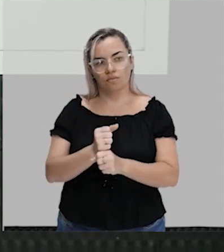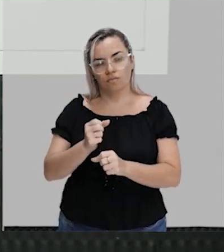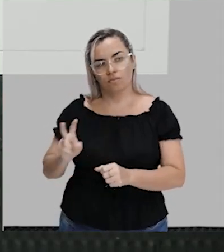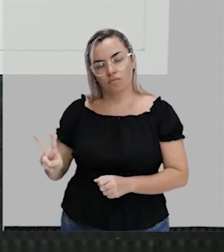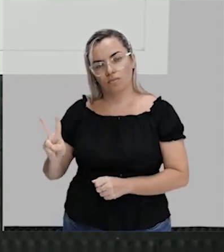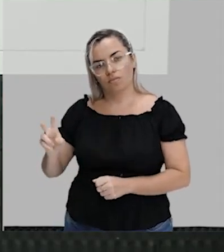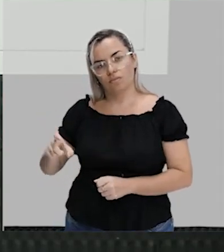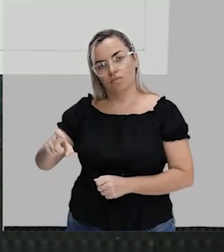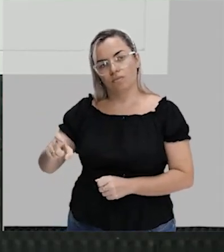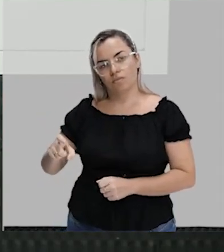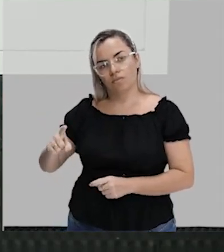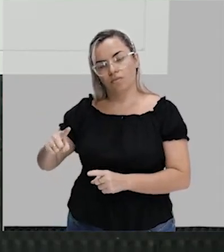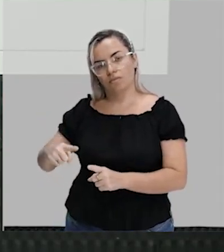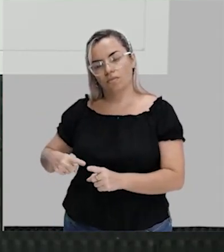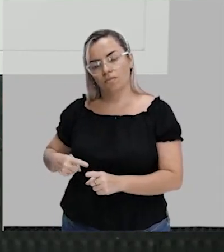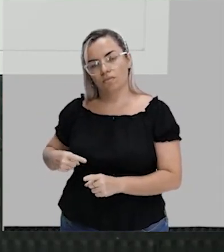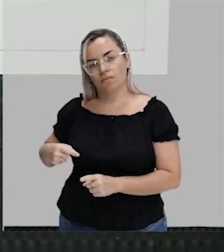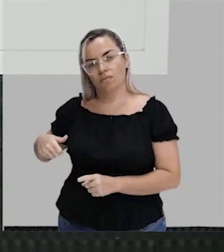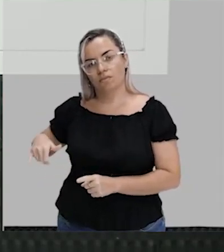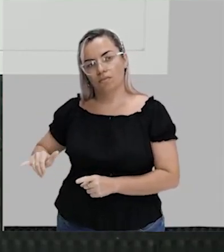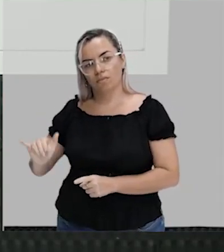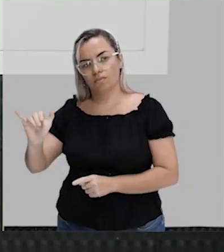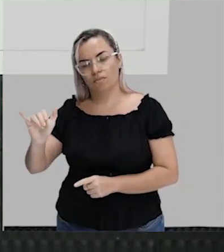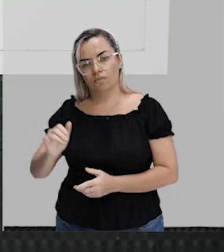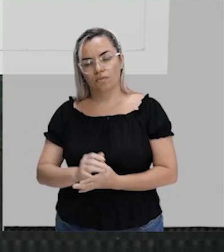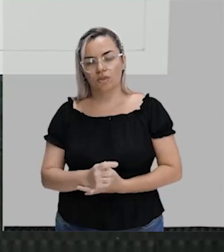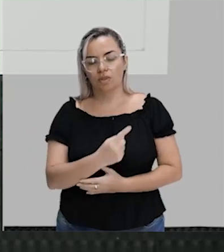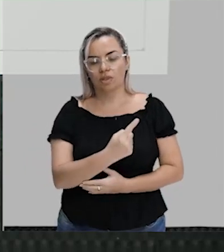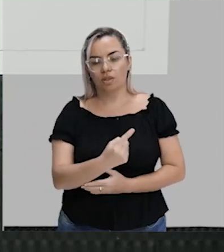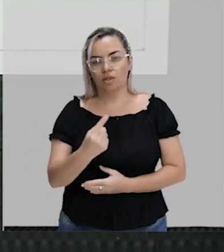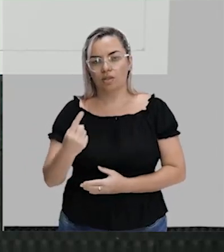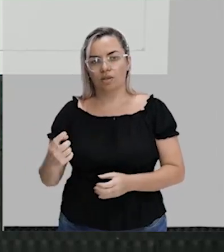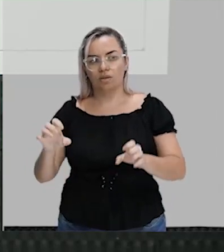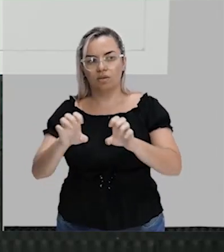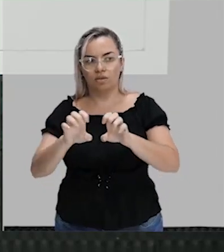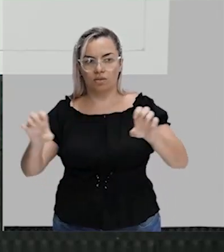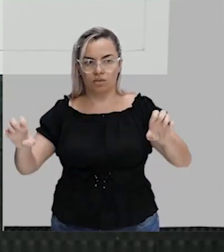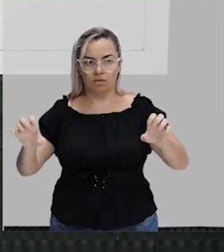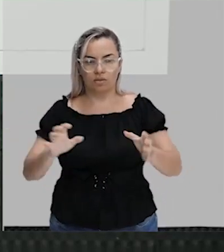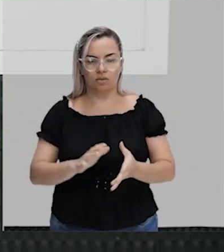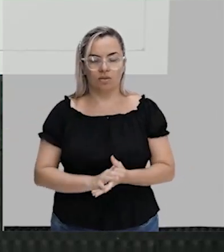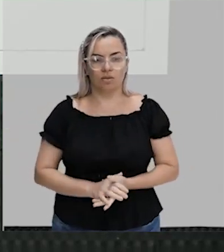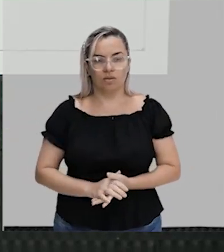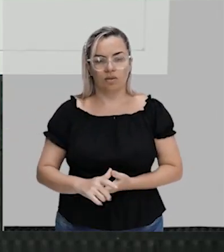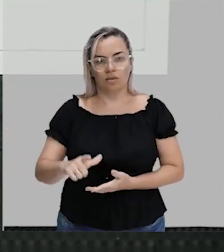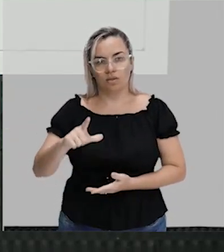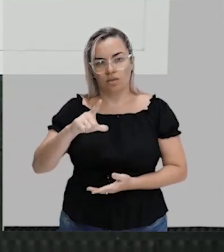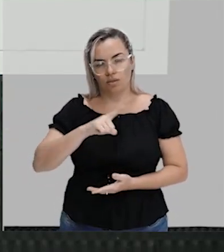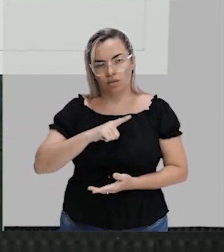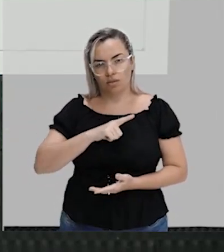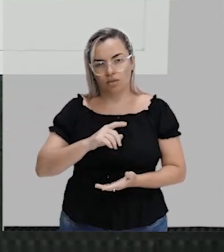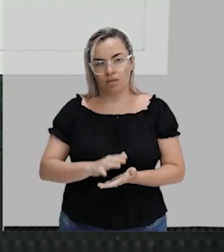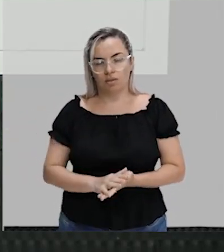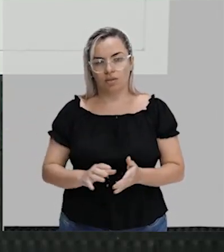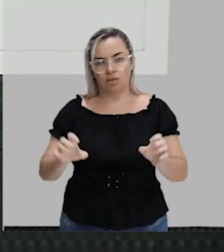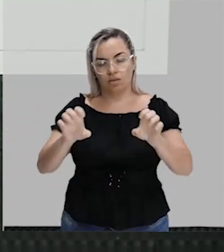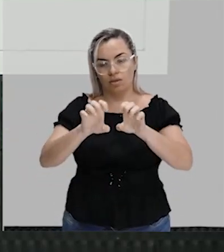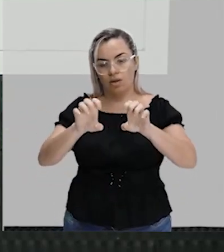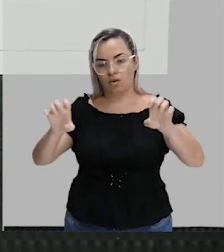y em cada uma das equações aqui você já tem que nós chamamos de equação